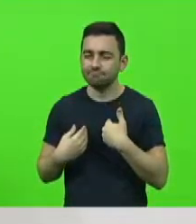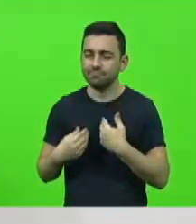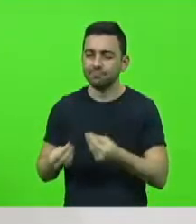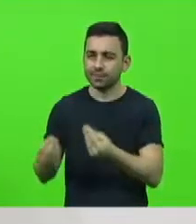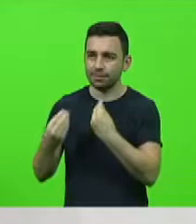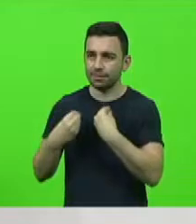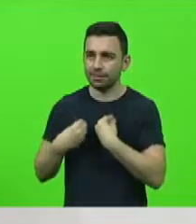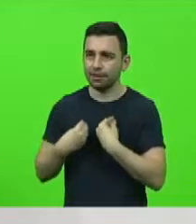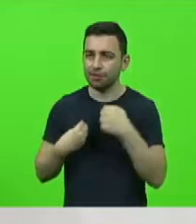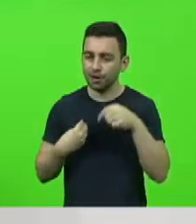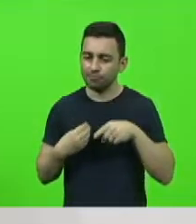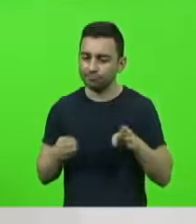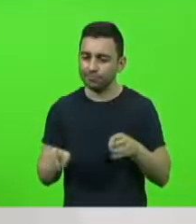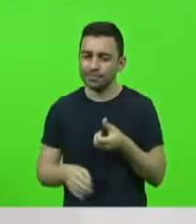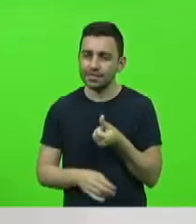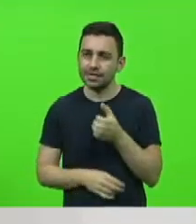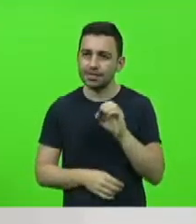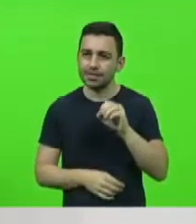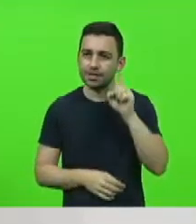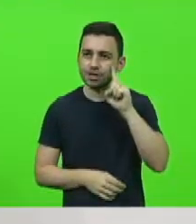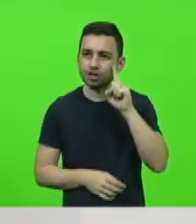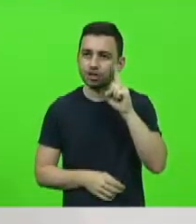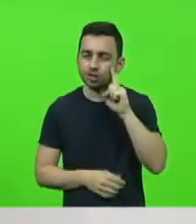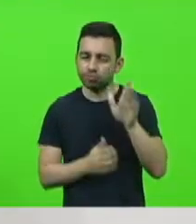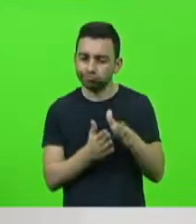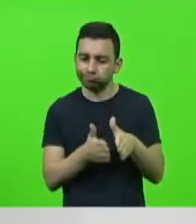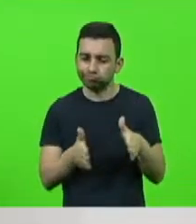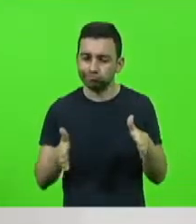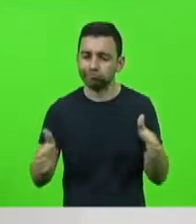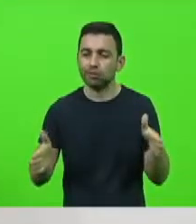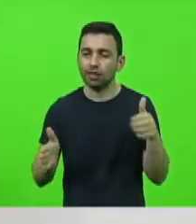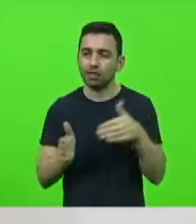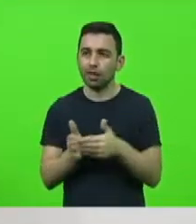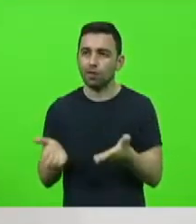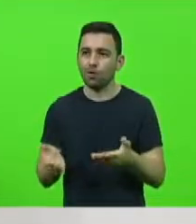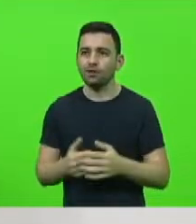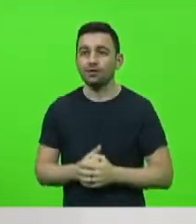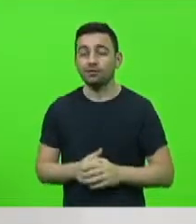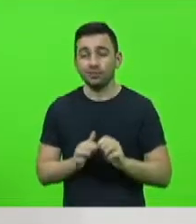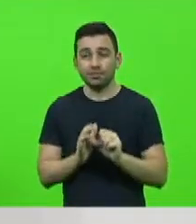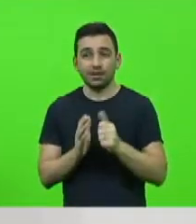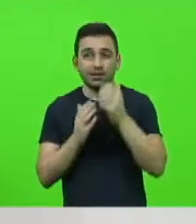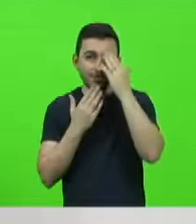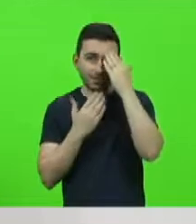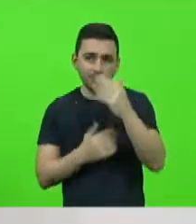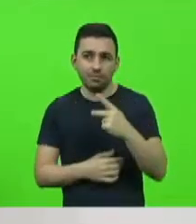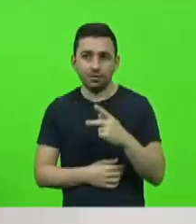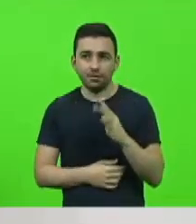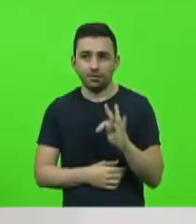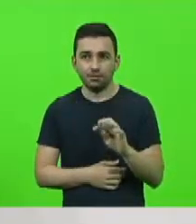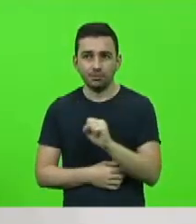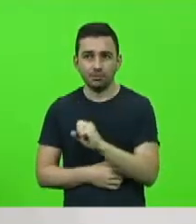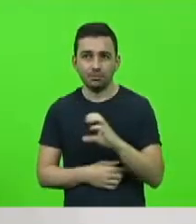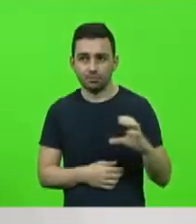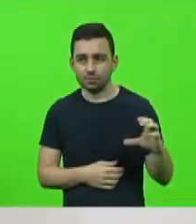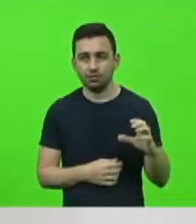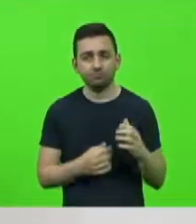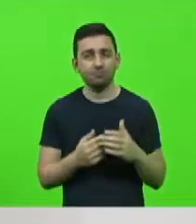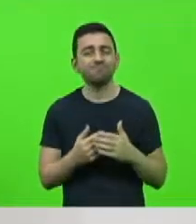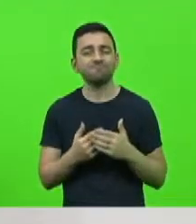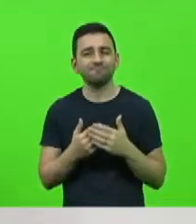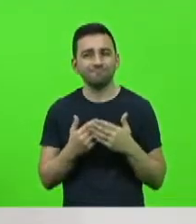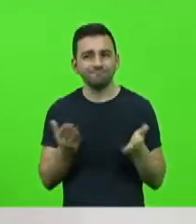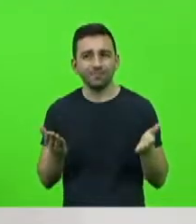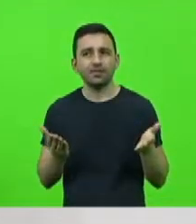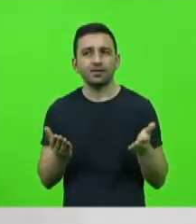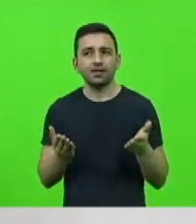dias nesta Casa Legislativa. Primeiramente, agradecer ao PT de Santa Catarina, ao Partido dos Trabalhadores, na pessoa do